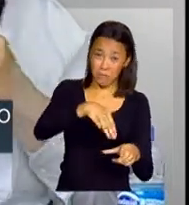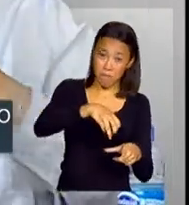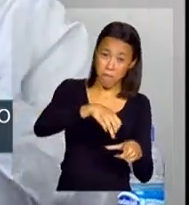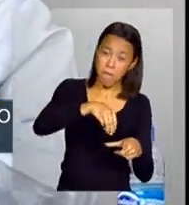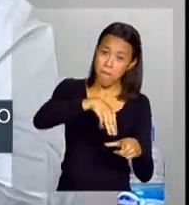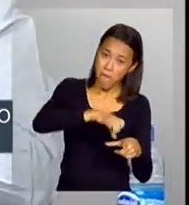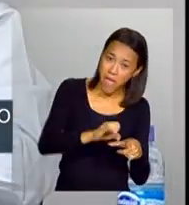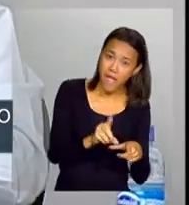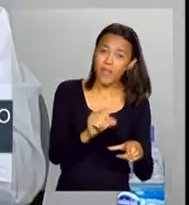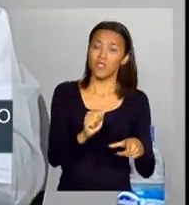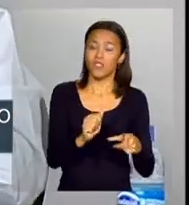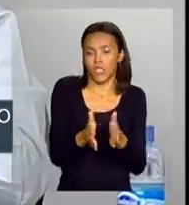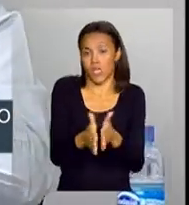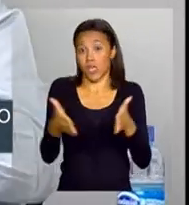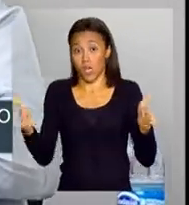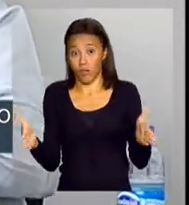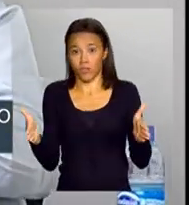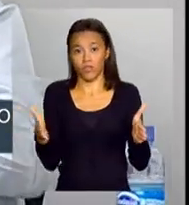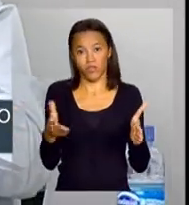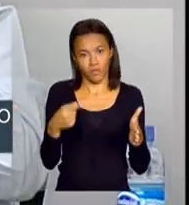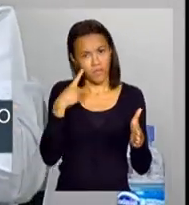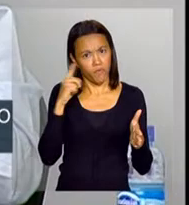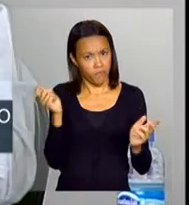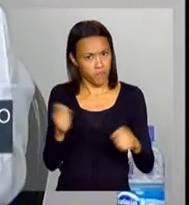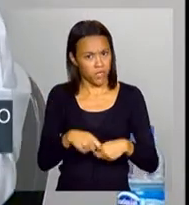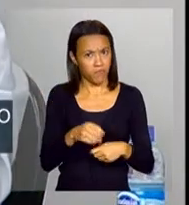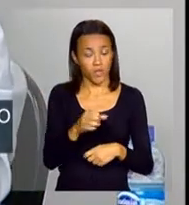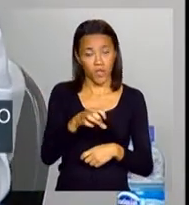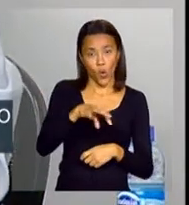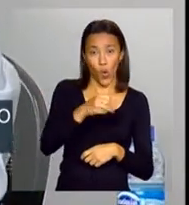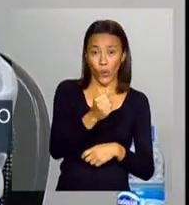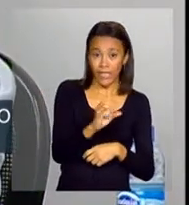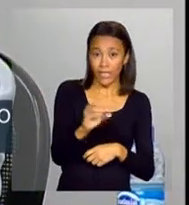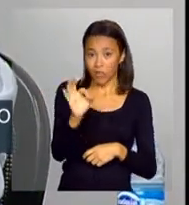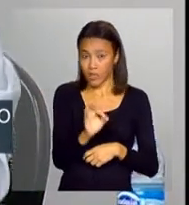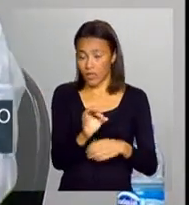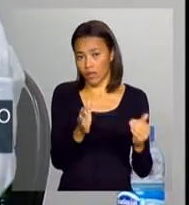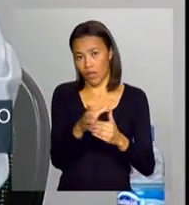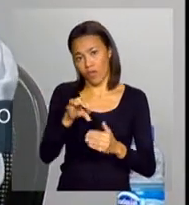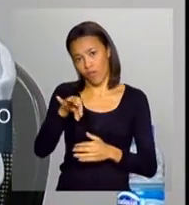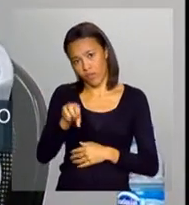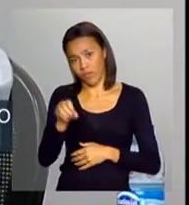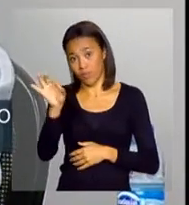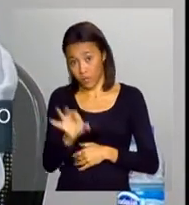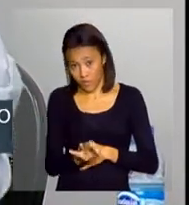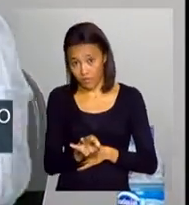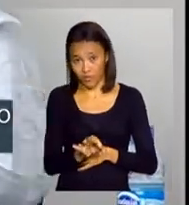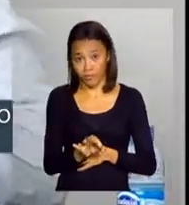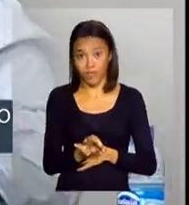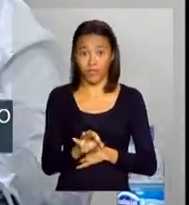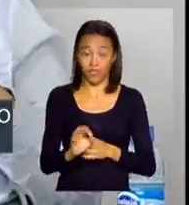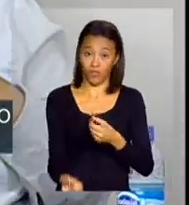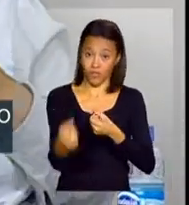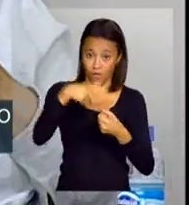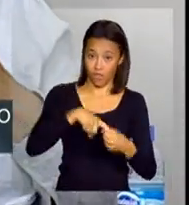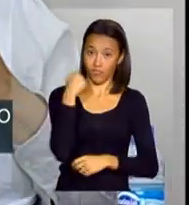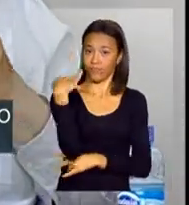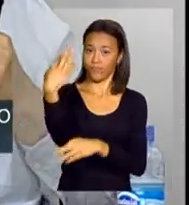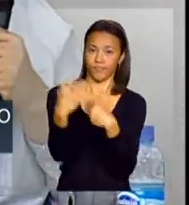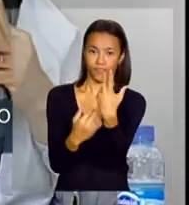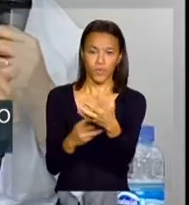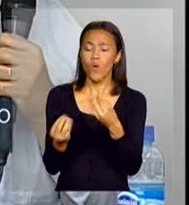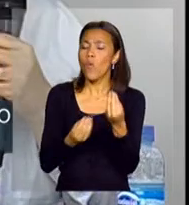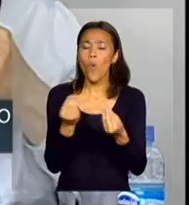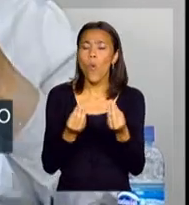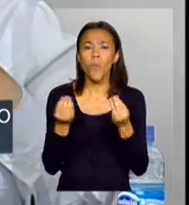grandes? Chegaremos a situações em que você possa ter 80%, 90% de uma propriedade média impactada? Isso leva à desapropriação?